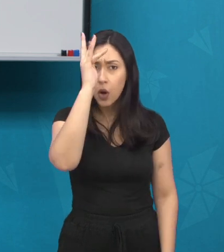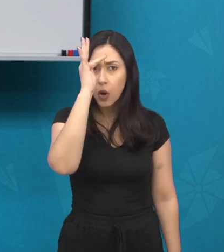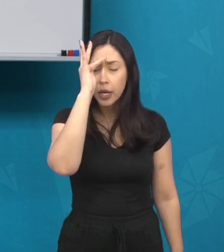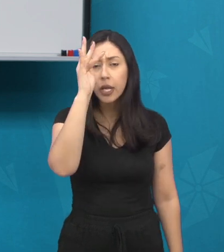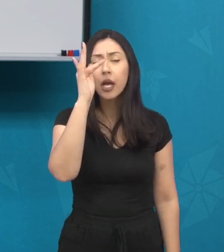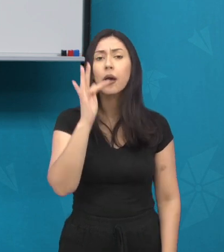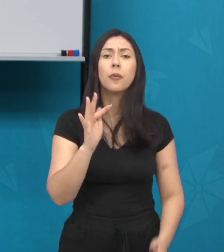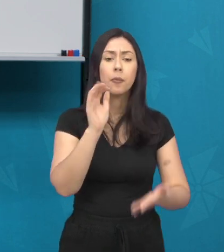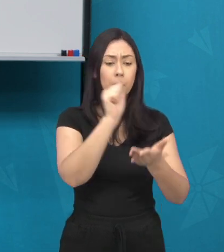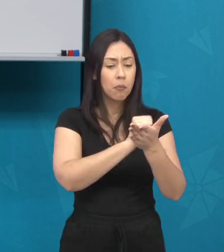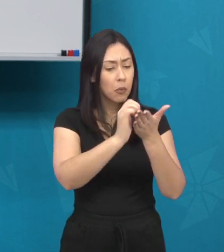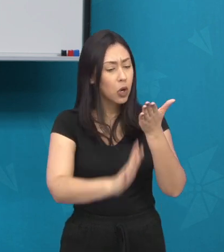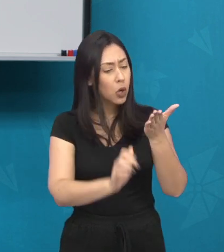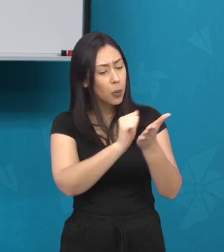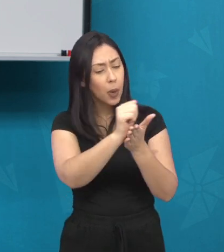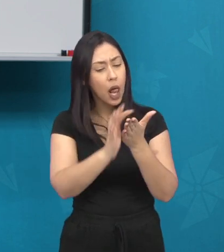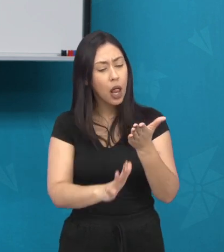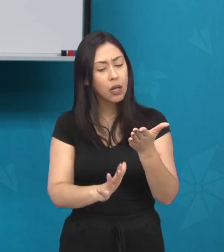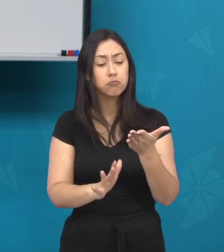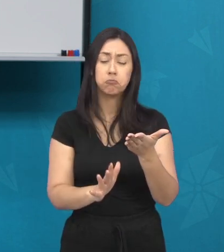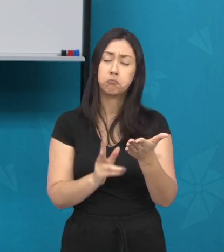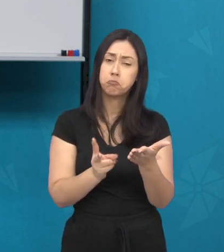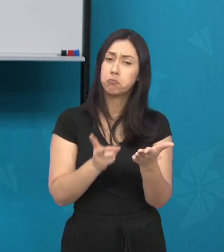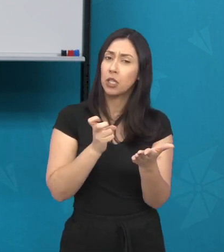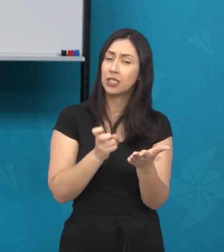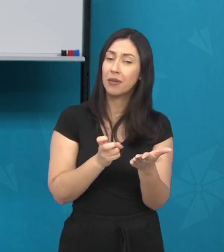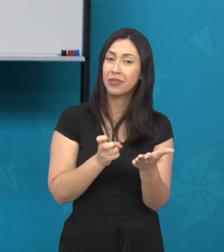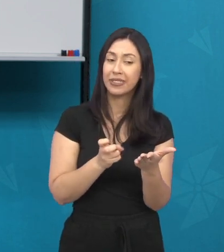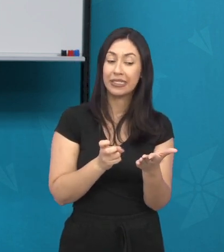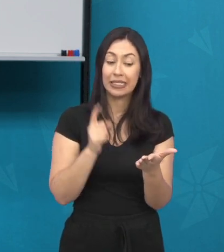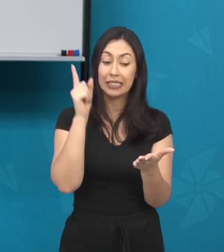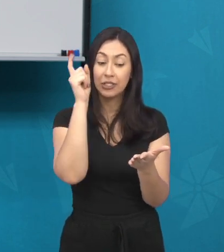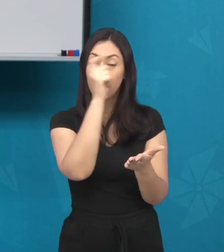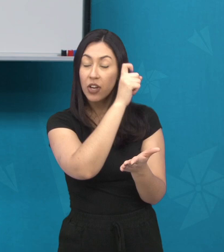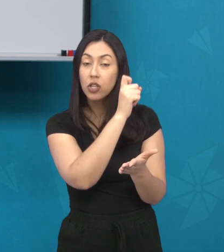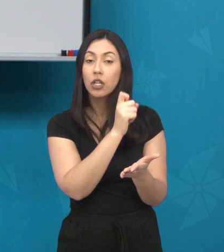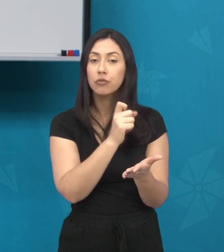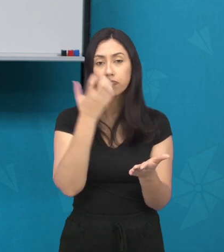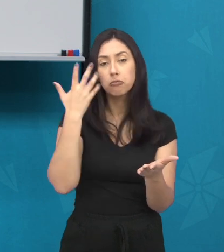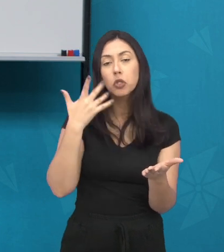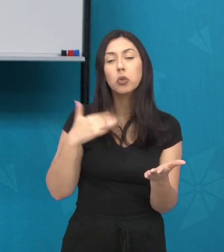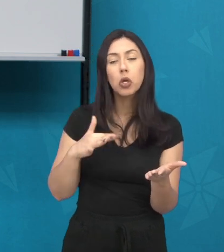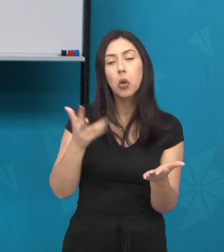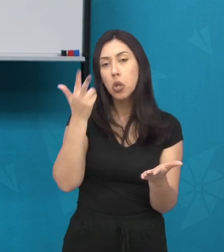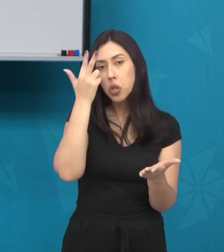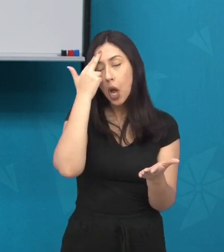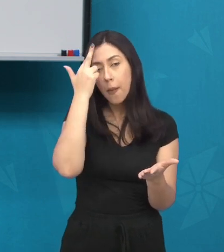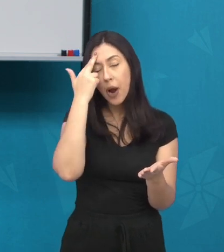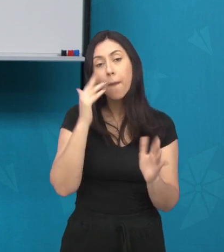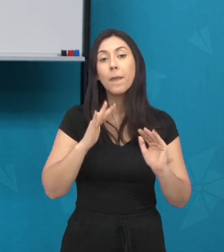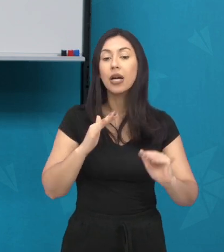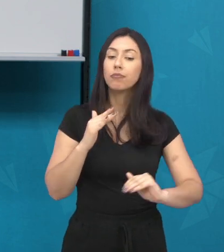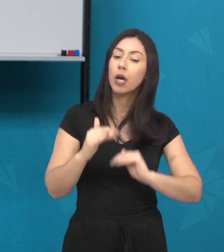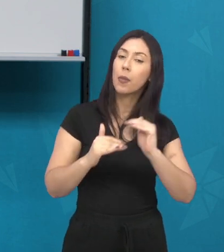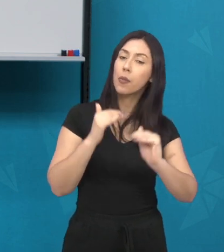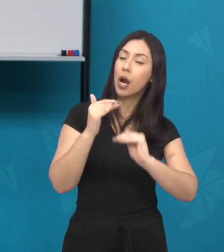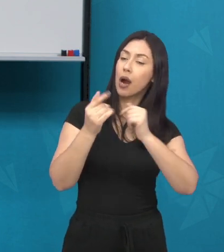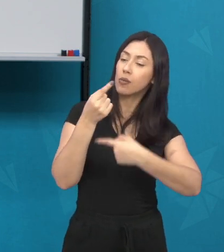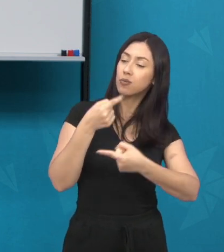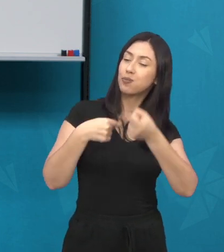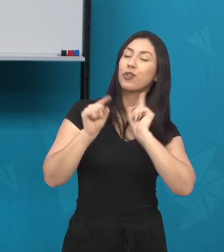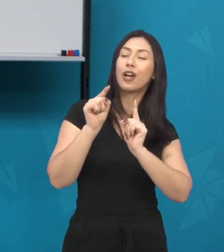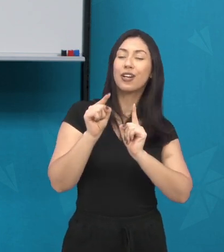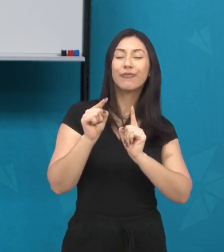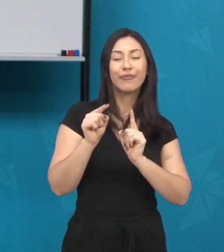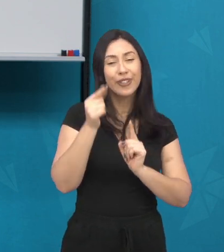teórico faz várias questões a dificuldade vai acontecer é natural mas a cada questão que Você erra e evolui você chega mais